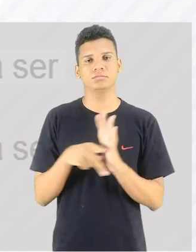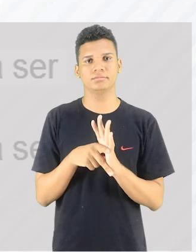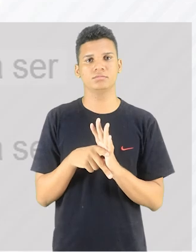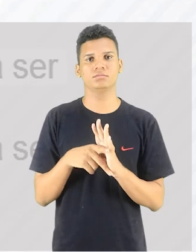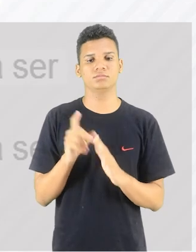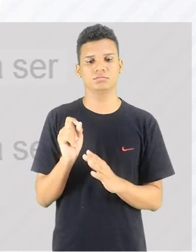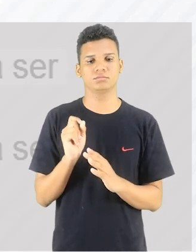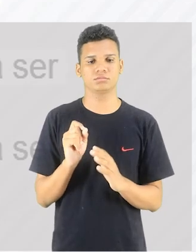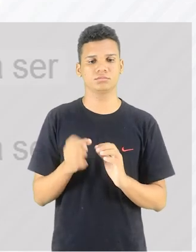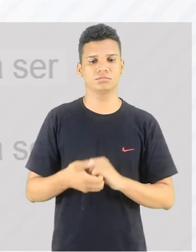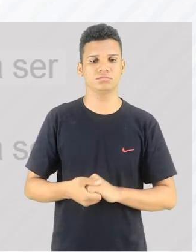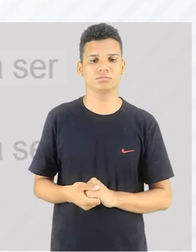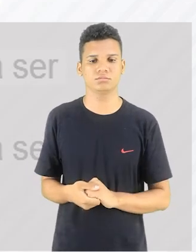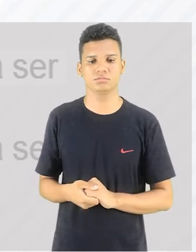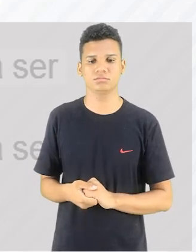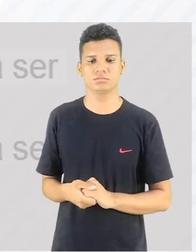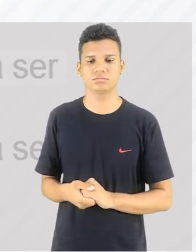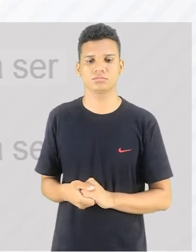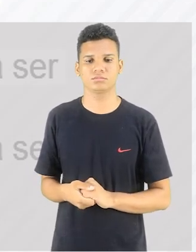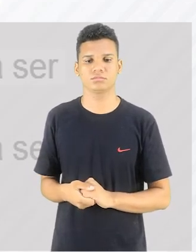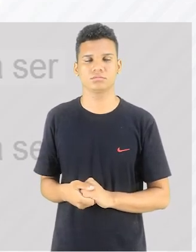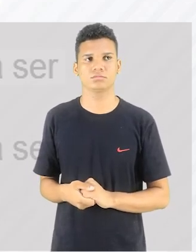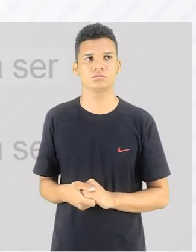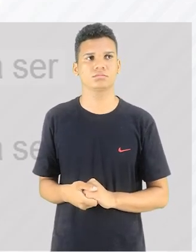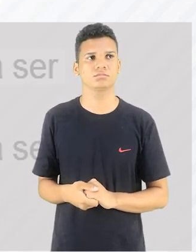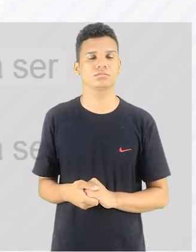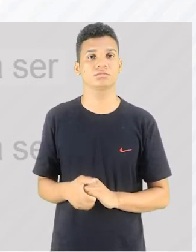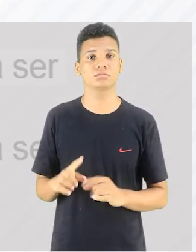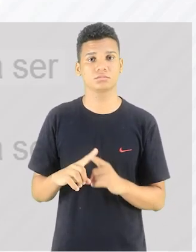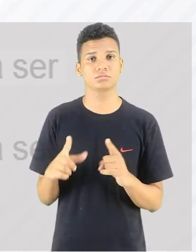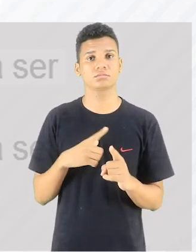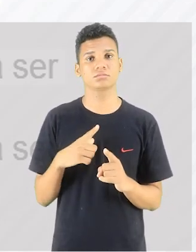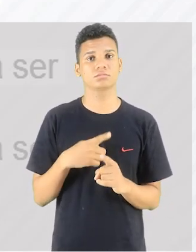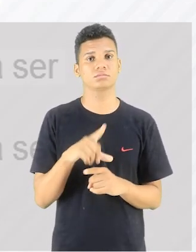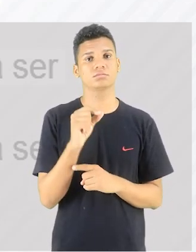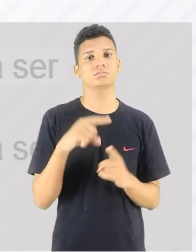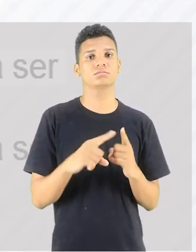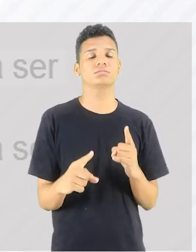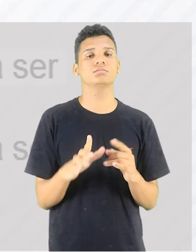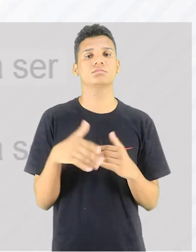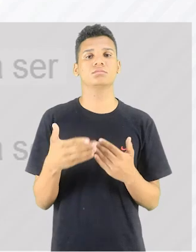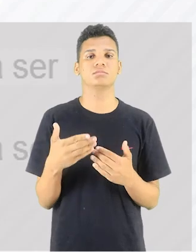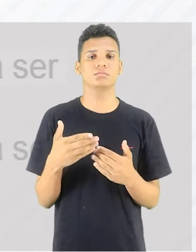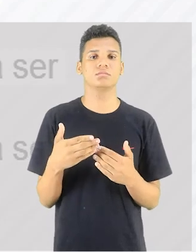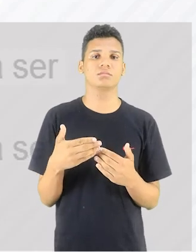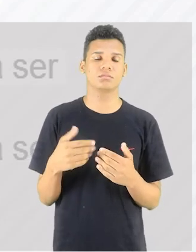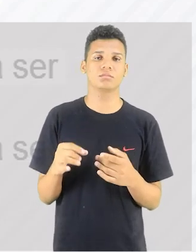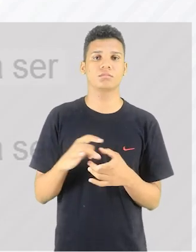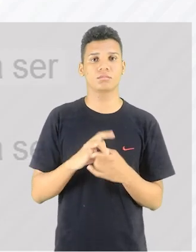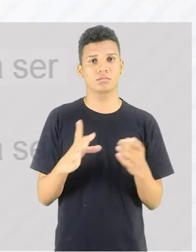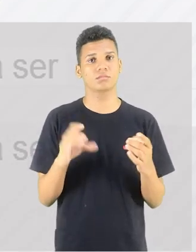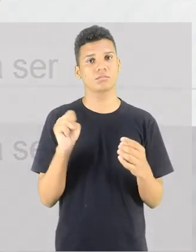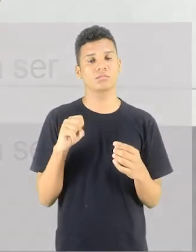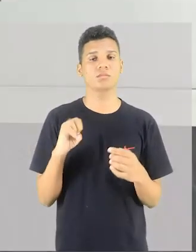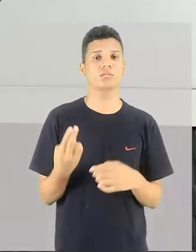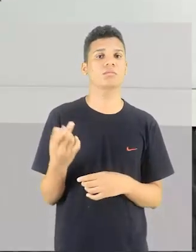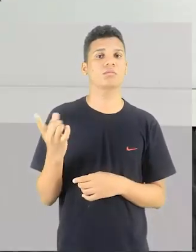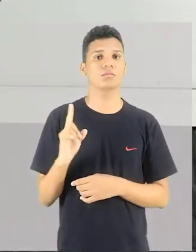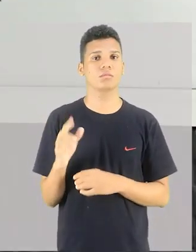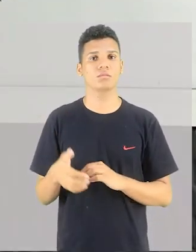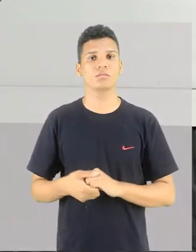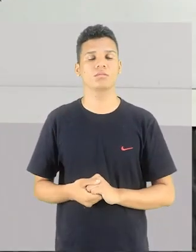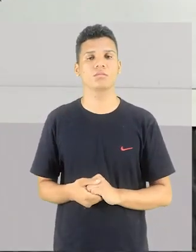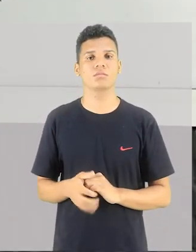é será aí você tem as opções para saber se você tem material disponível ou não as opções giram em torno